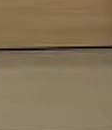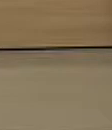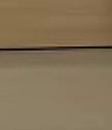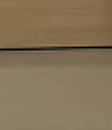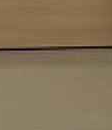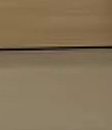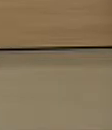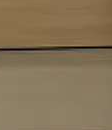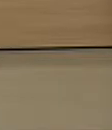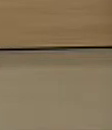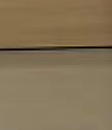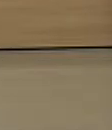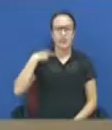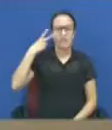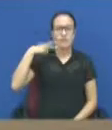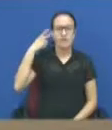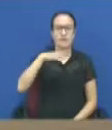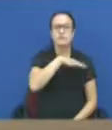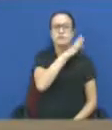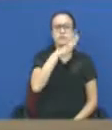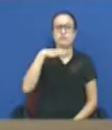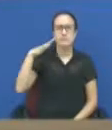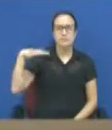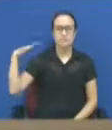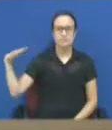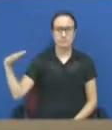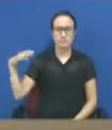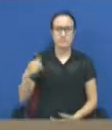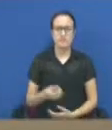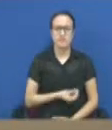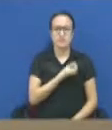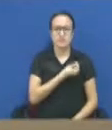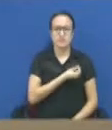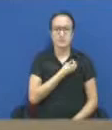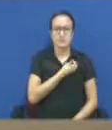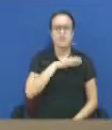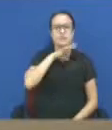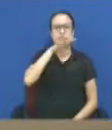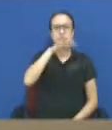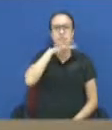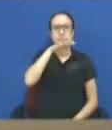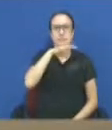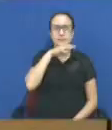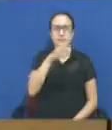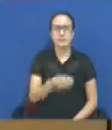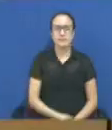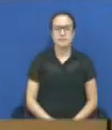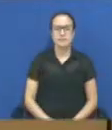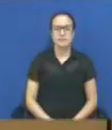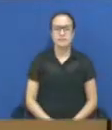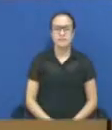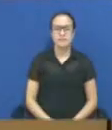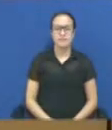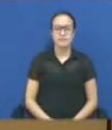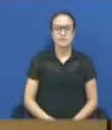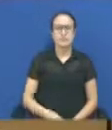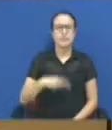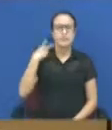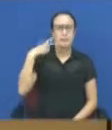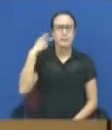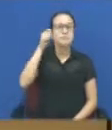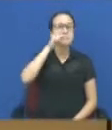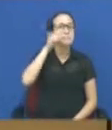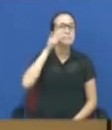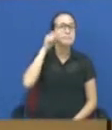Vereador Aloísio Marinho de Andrade. Presente. Vereador André Henrique da Silva. Vereador André Moisés